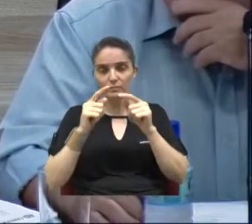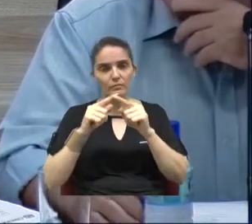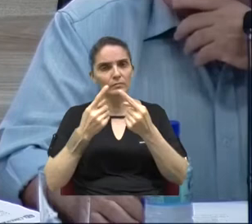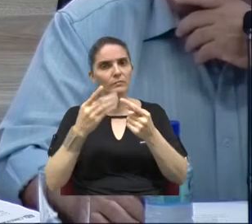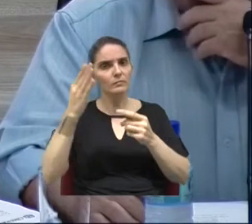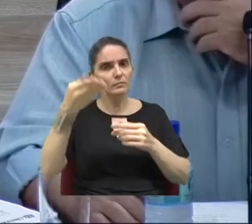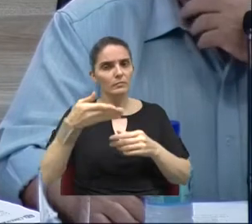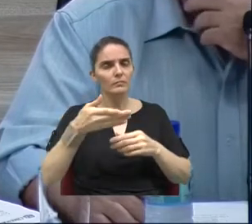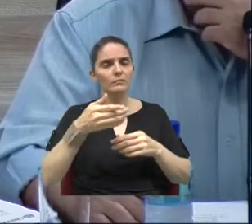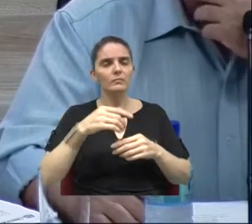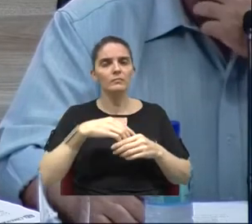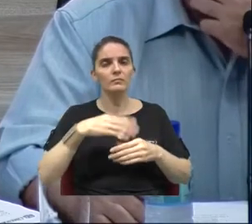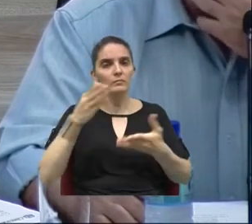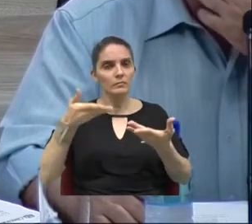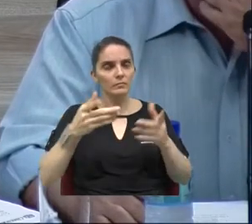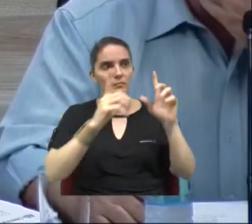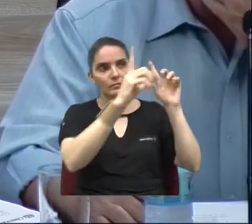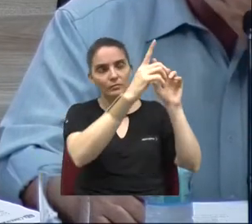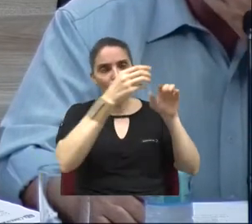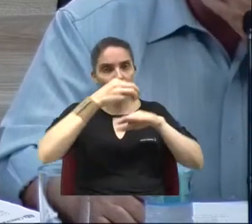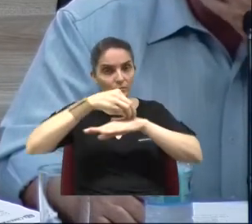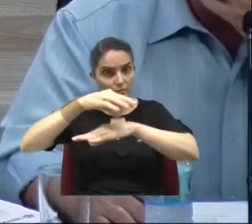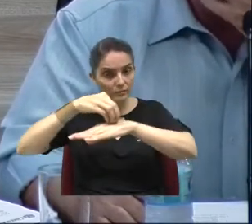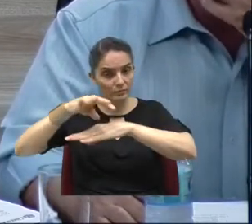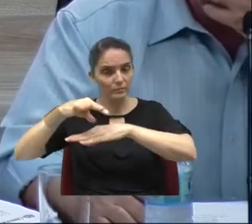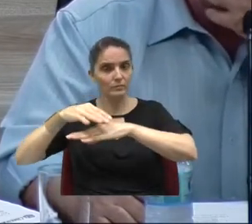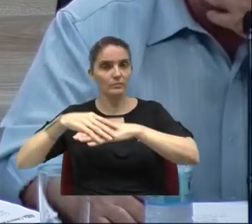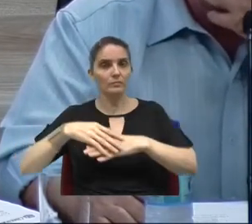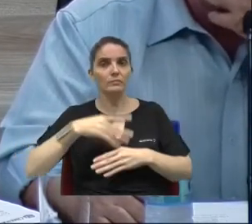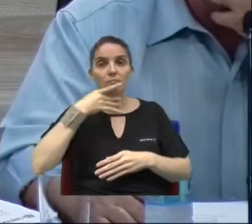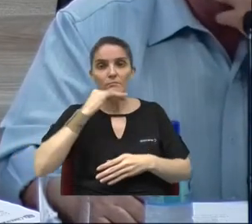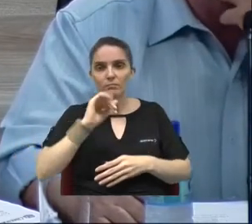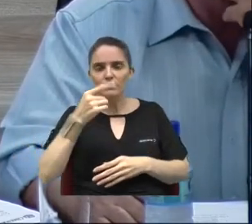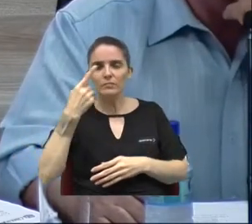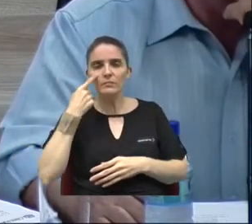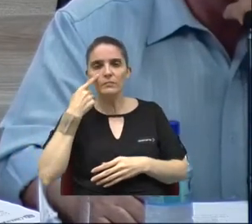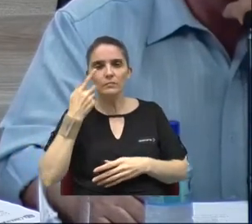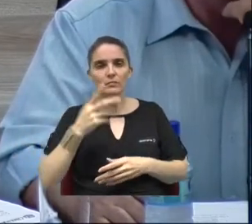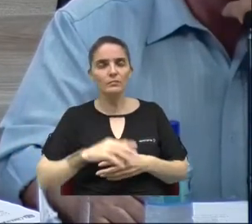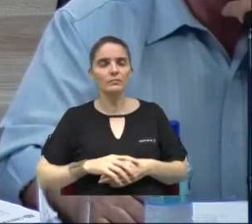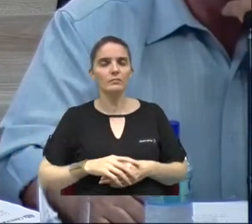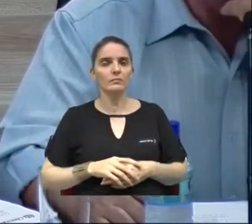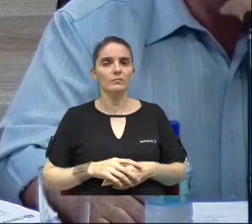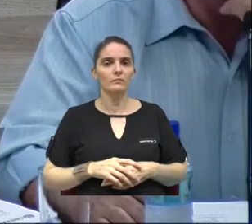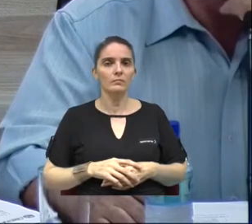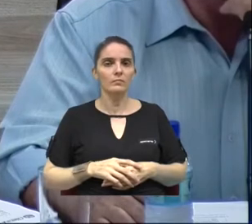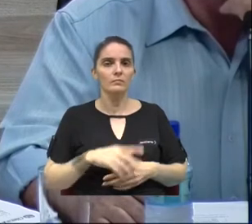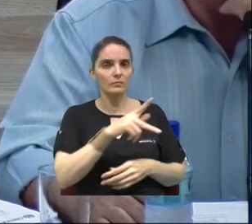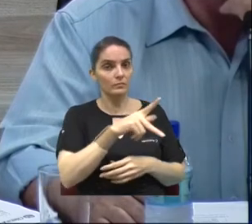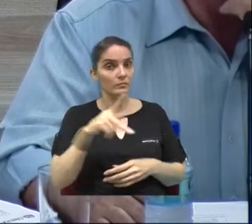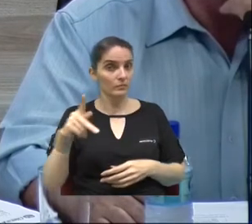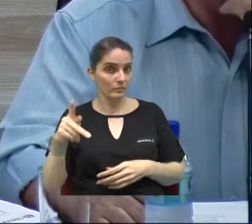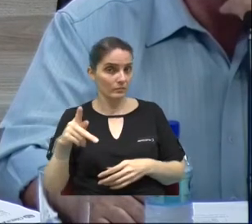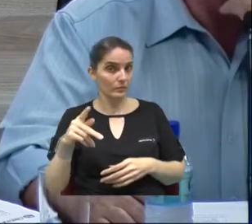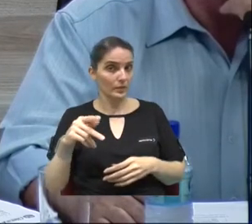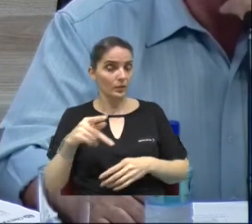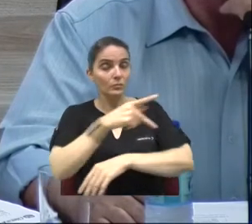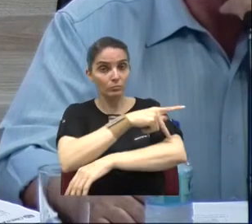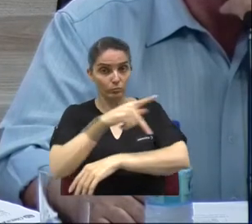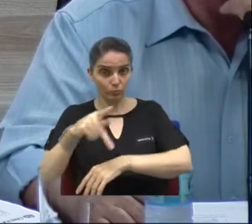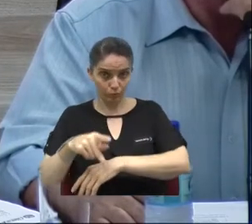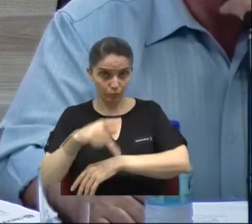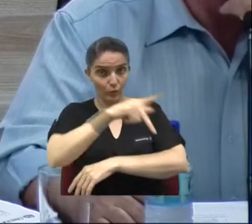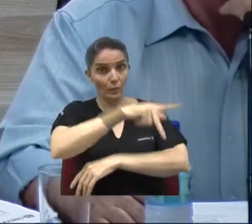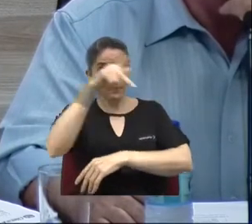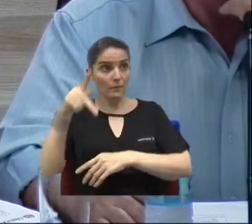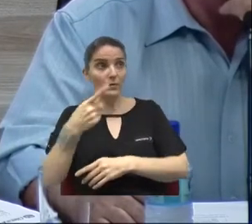tendo a informação e as pessoas tendo, principalmente os pais e responsáveis, os próprios professores, podendo ter esse alerta,